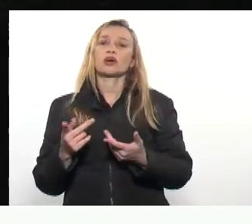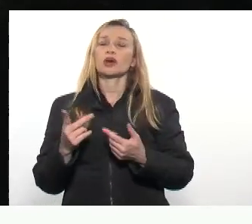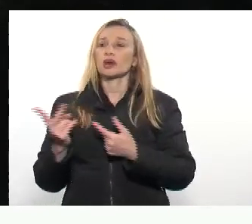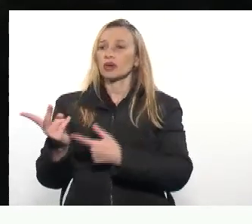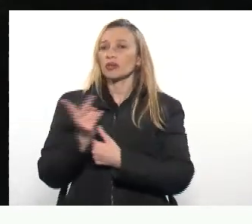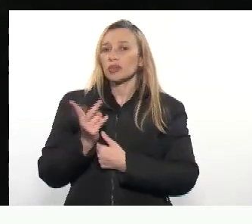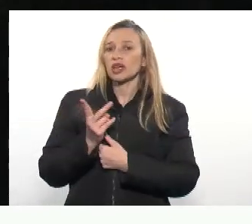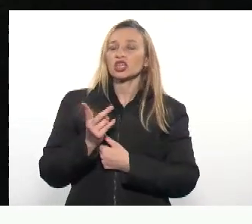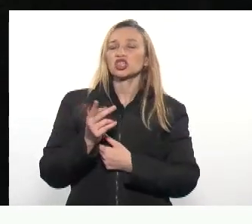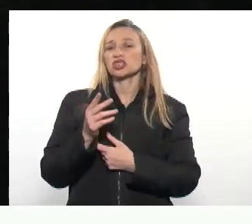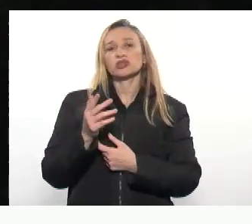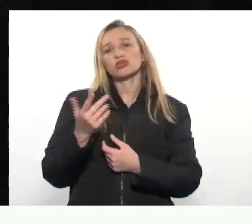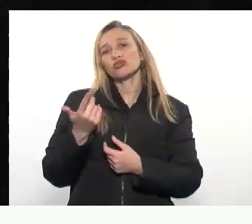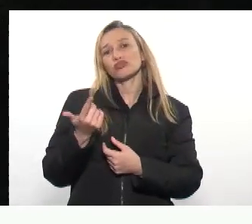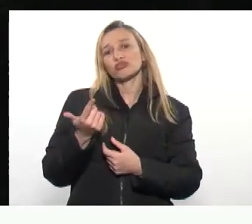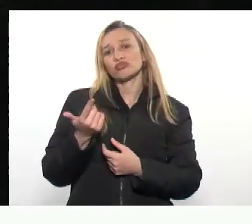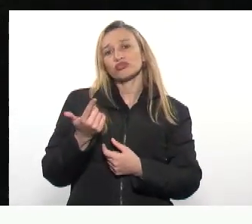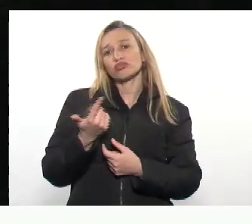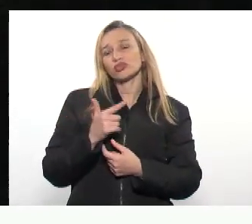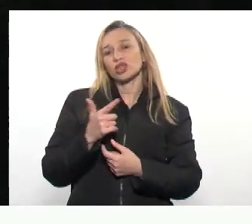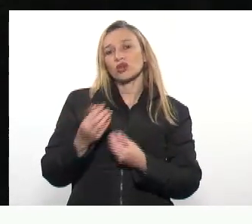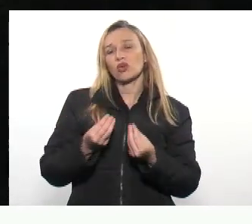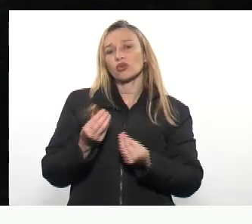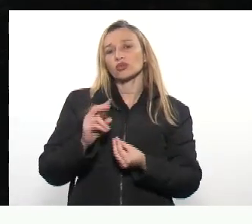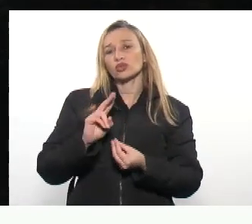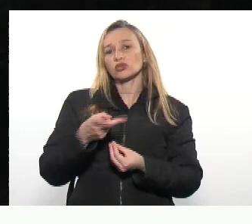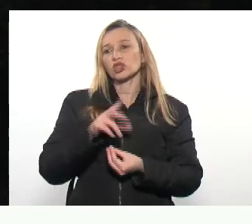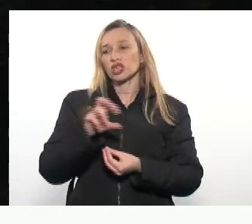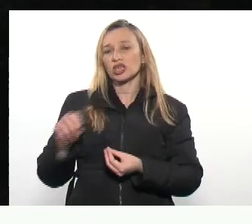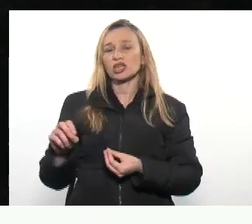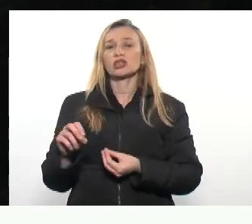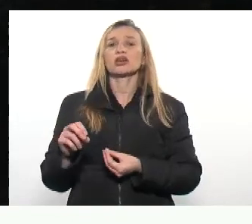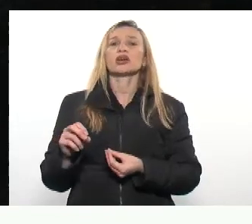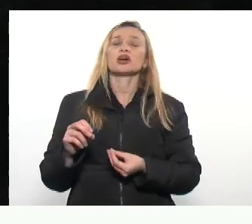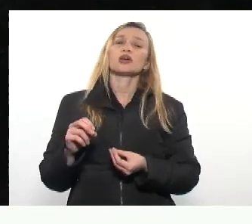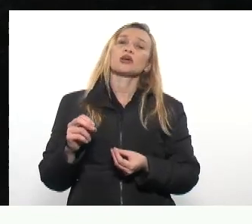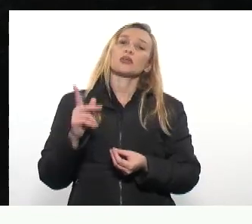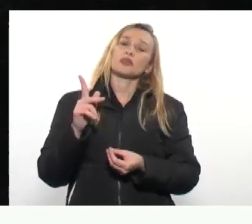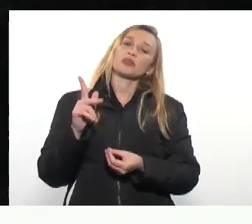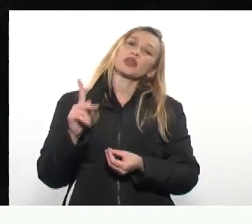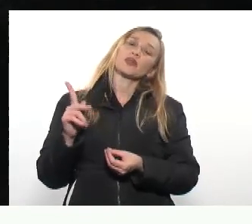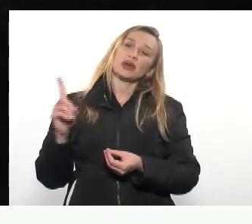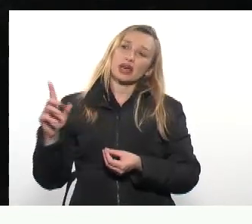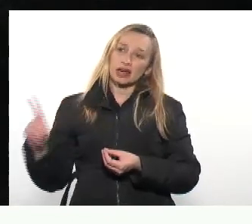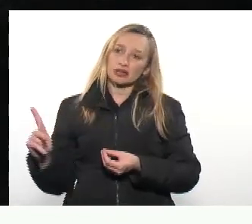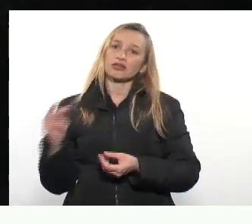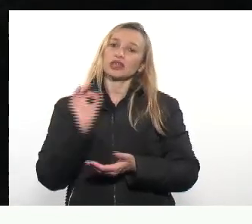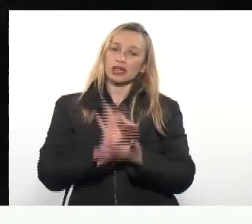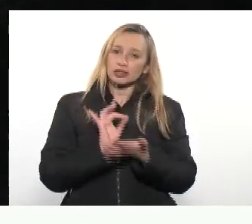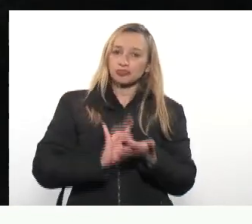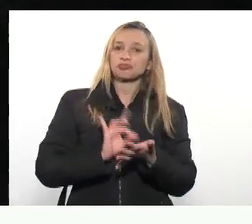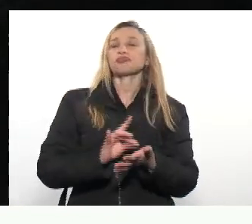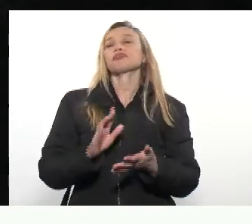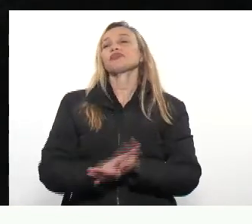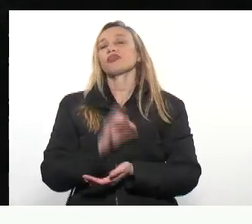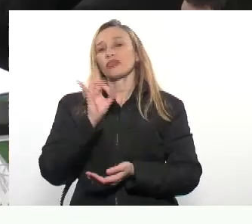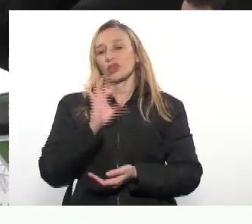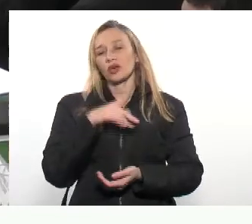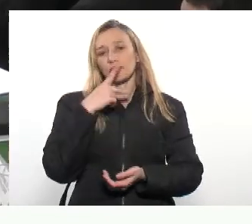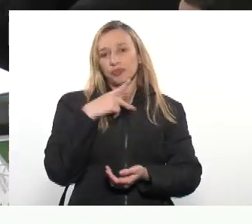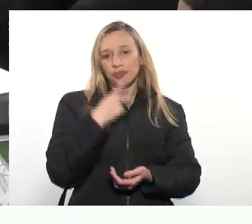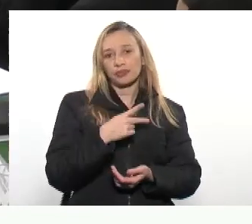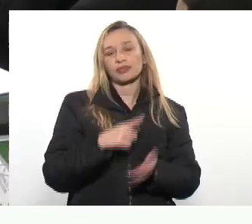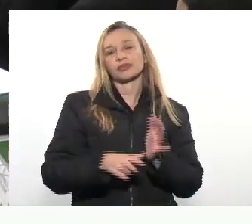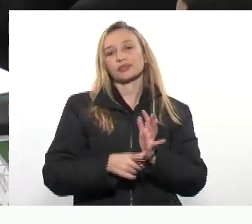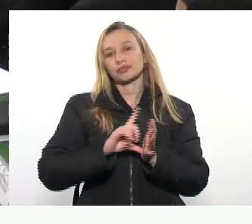com R$ 2.500 para regularizar por DPA. Essa é a verdade. Então, só para reforçar, né, o que eu havia